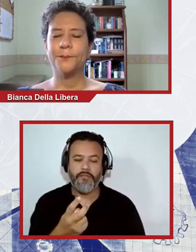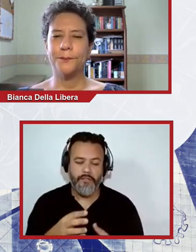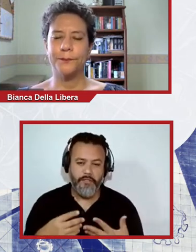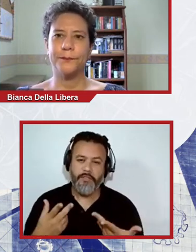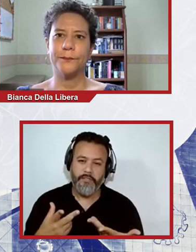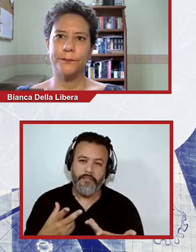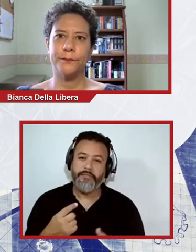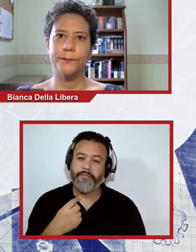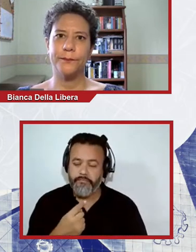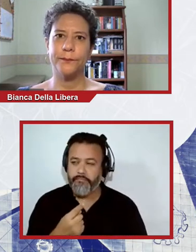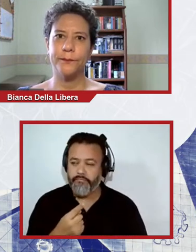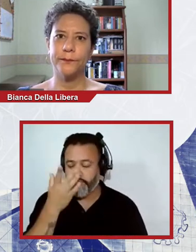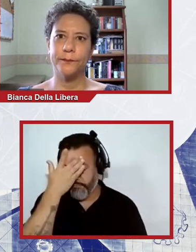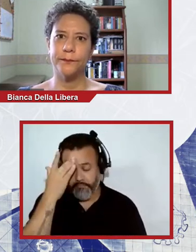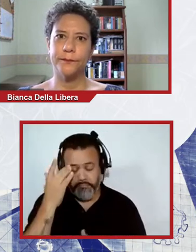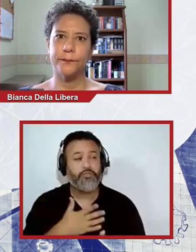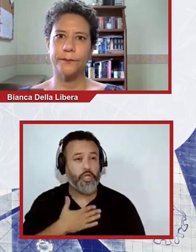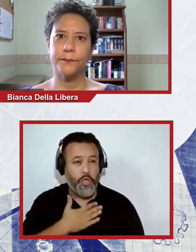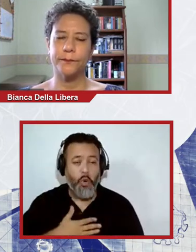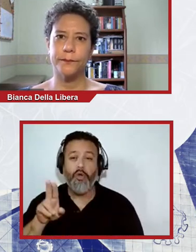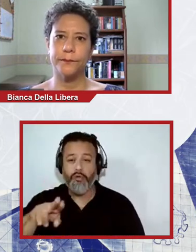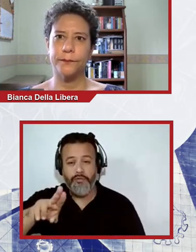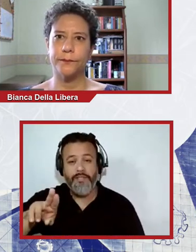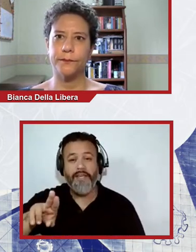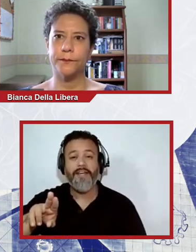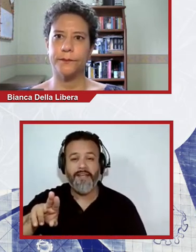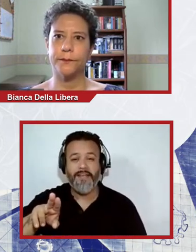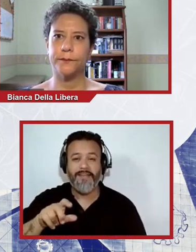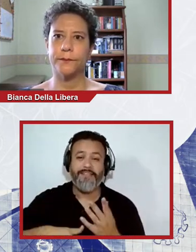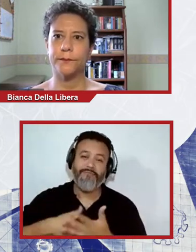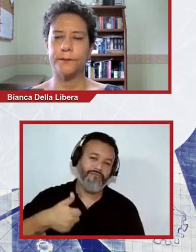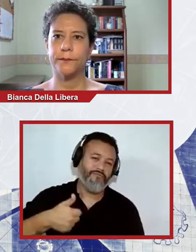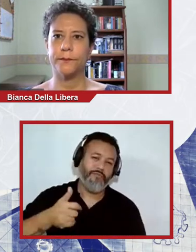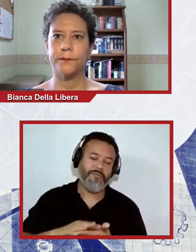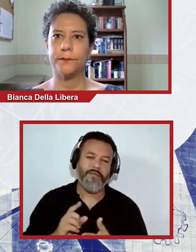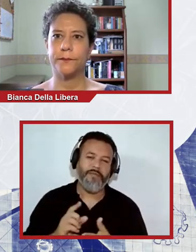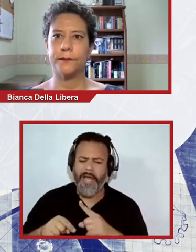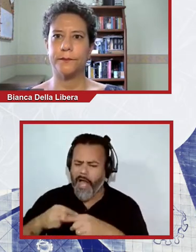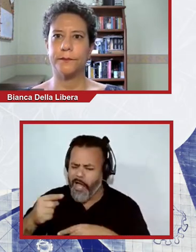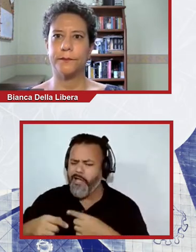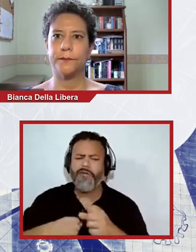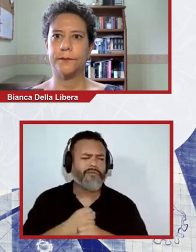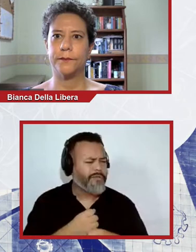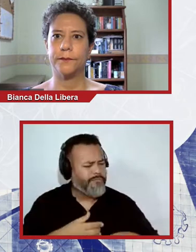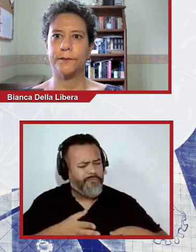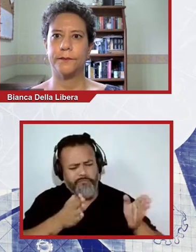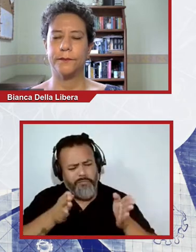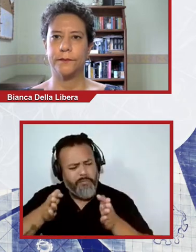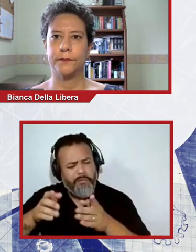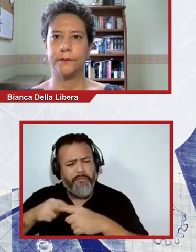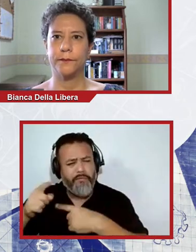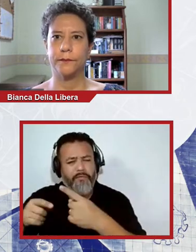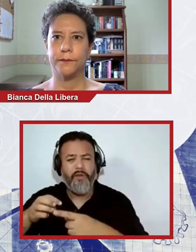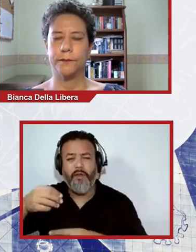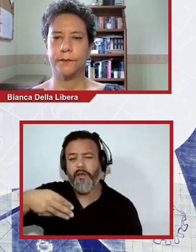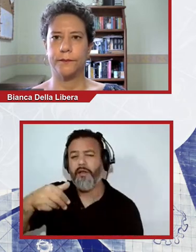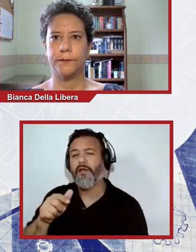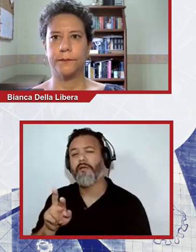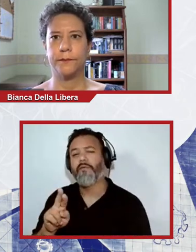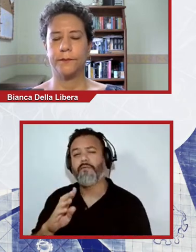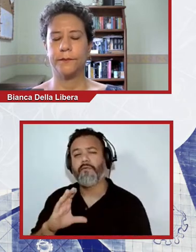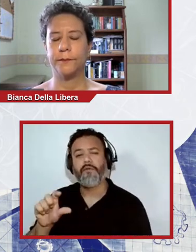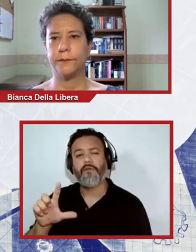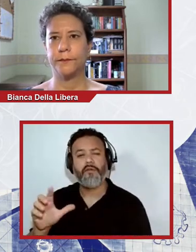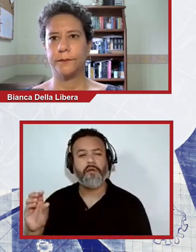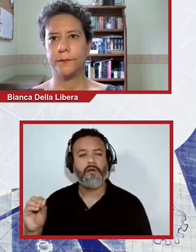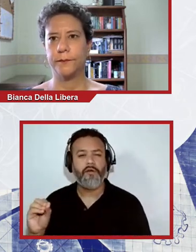sintetizador. E foi o primeiro. Aí o tempo foi passando, as coisas foram evoluindo, o Marcelo foi se acostumando com